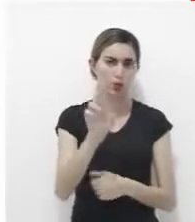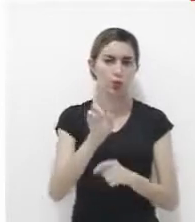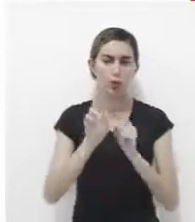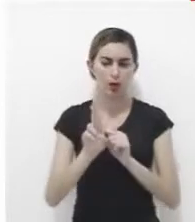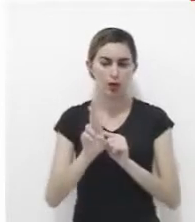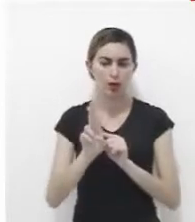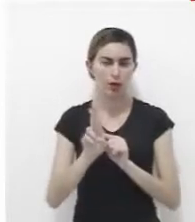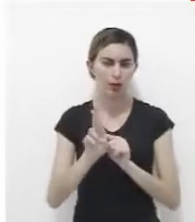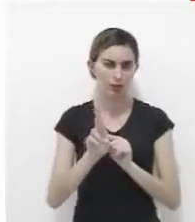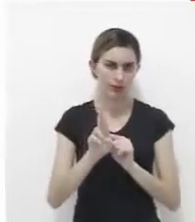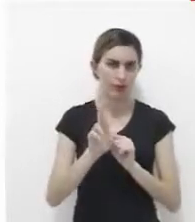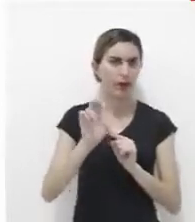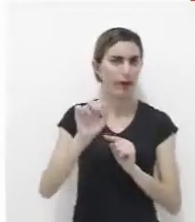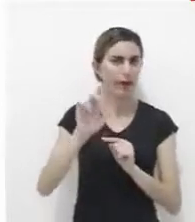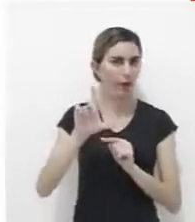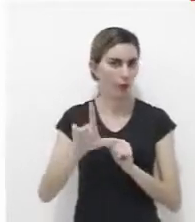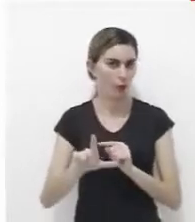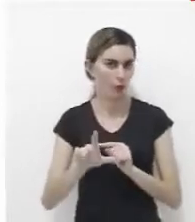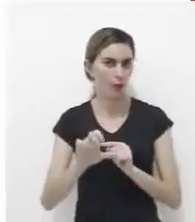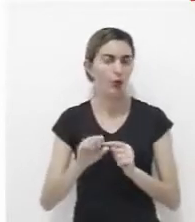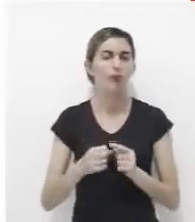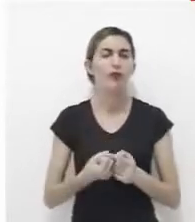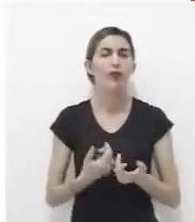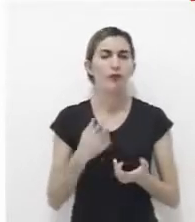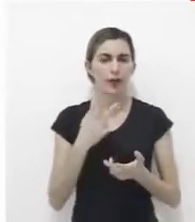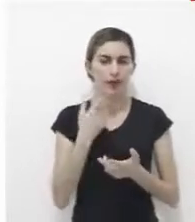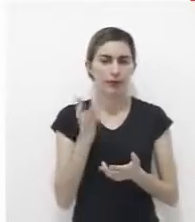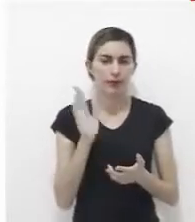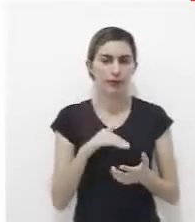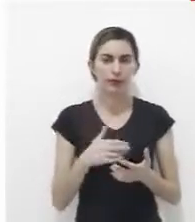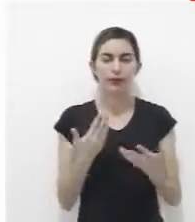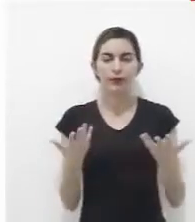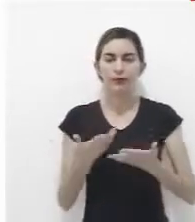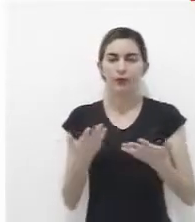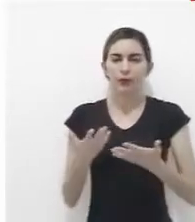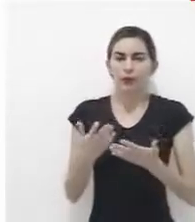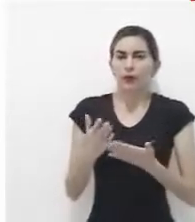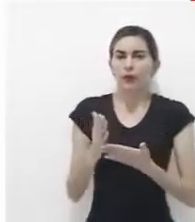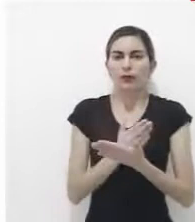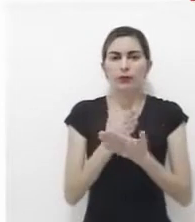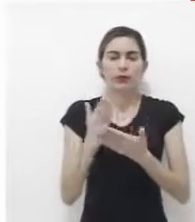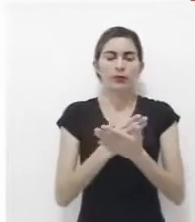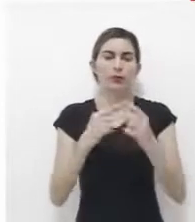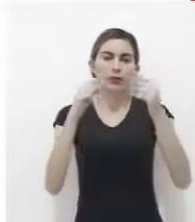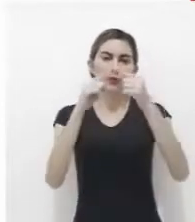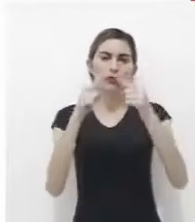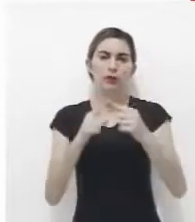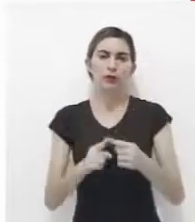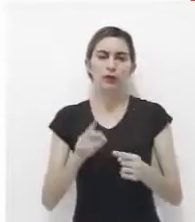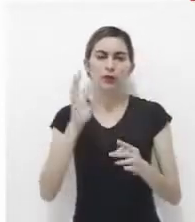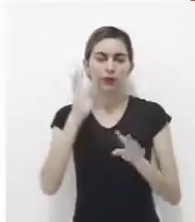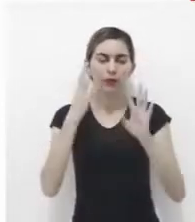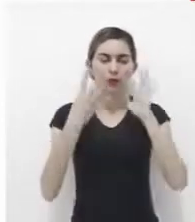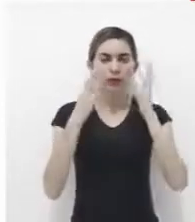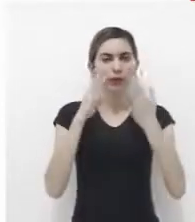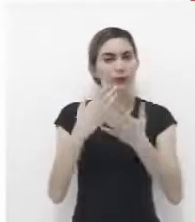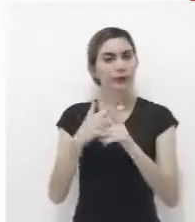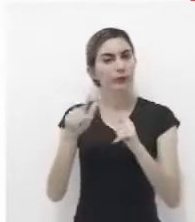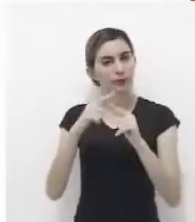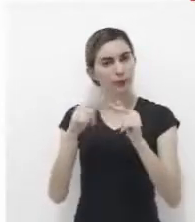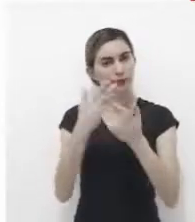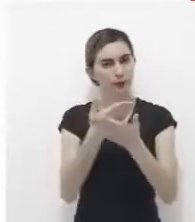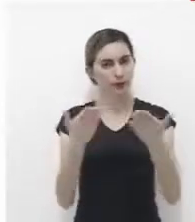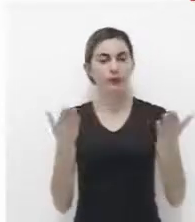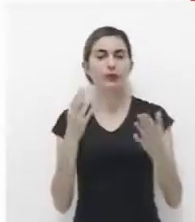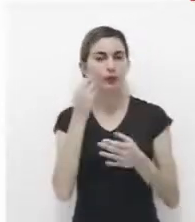reais conforme aparece ali na sua telinha, tá joia? Vamos então agora para algumas aplicações. Eu quero